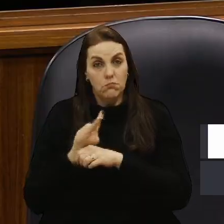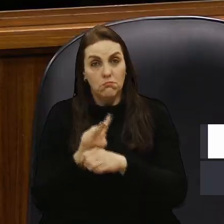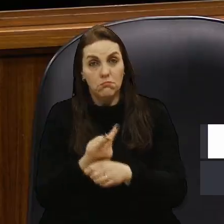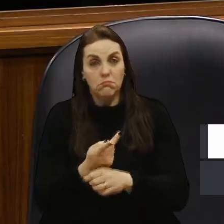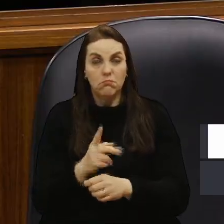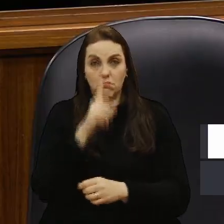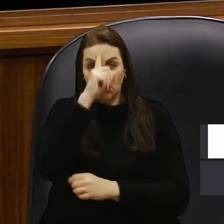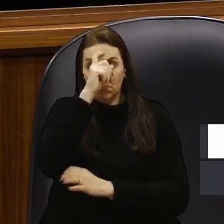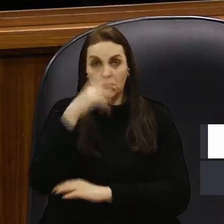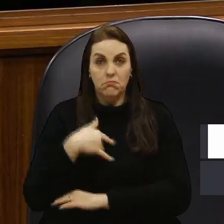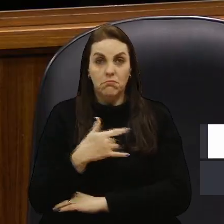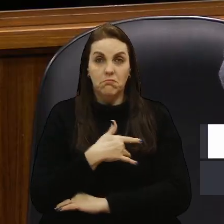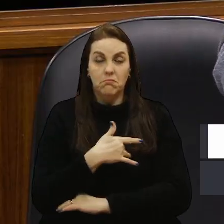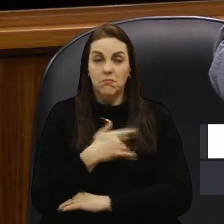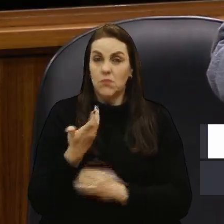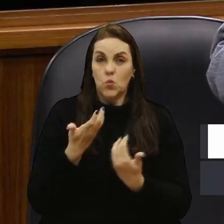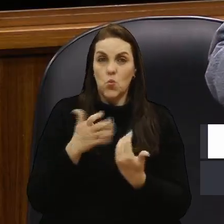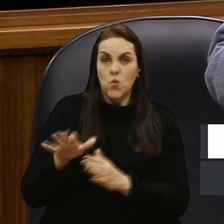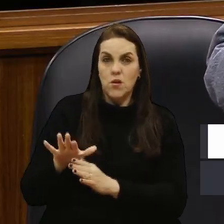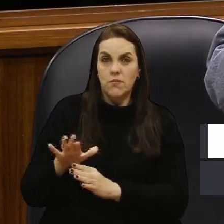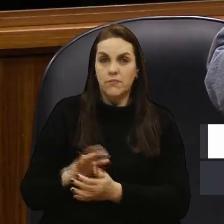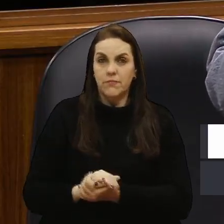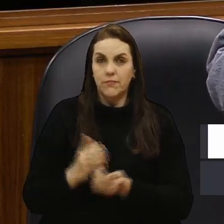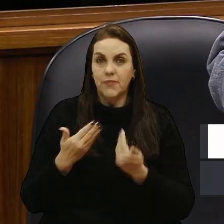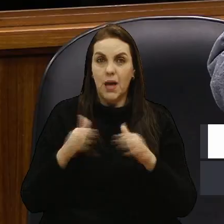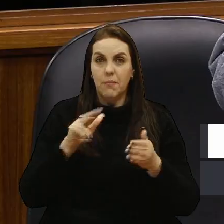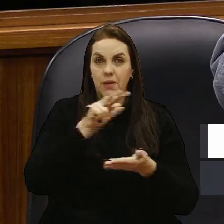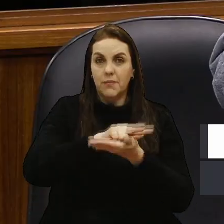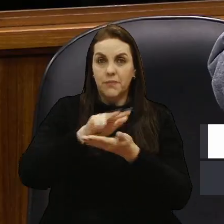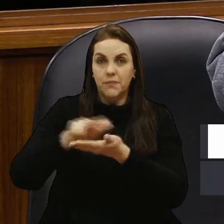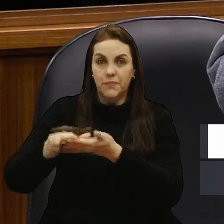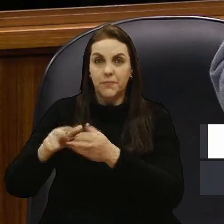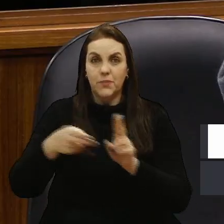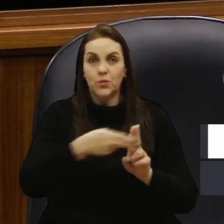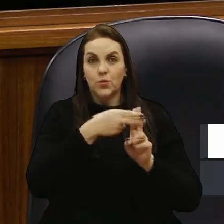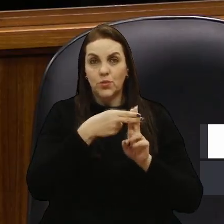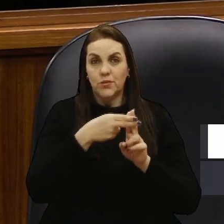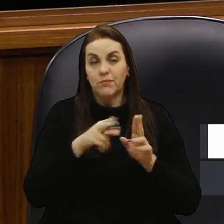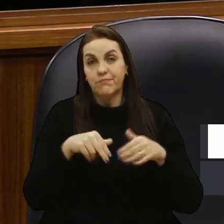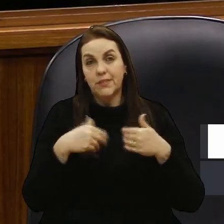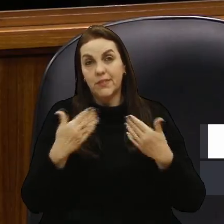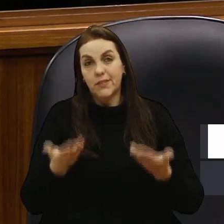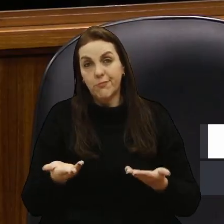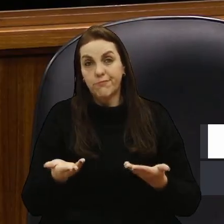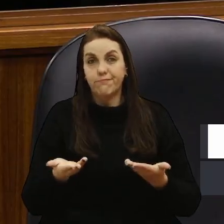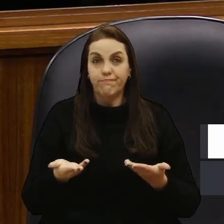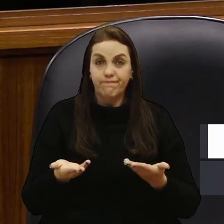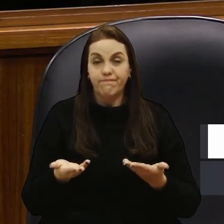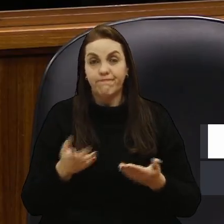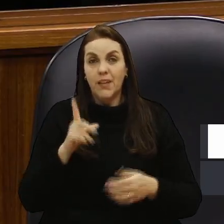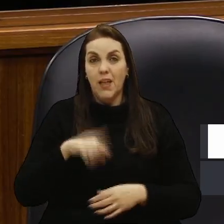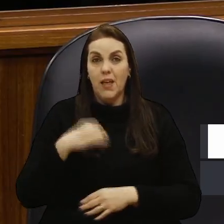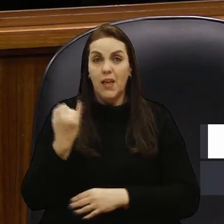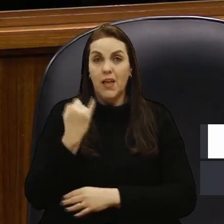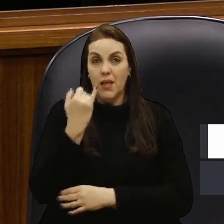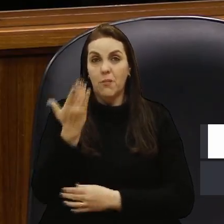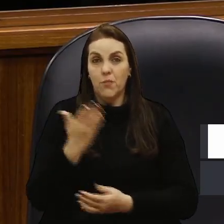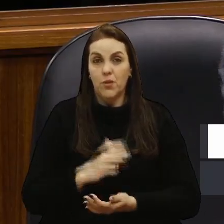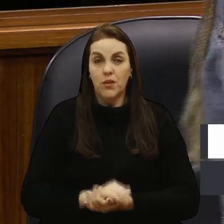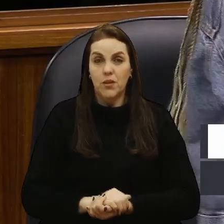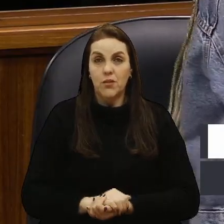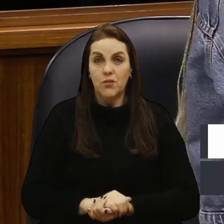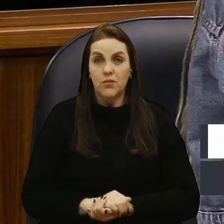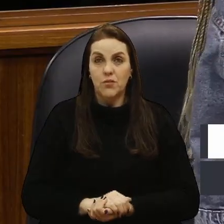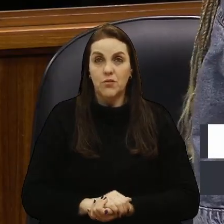Saúde se negou a abrir leitos para o SUS. Então, é importante... Vou lhe pedir uma parte bem